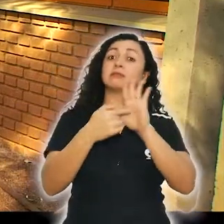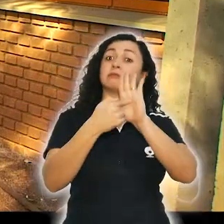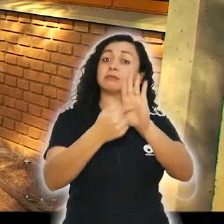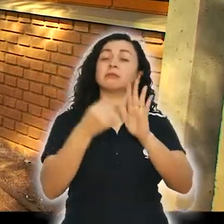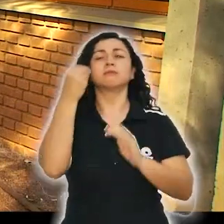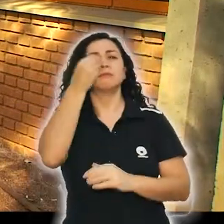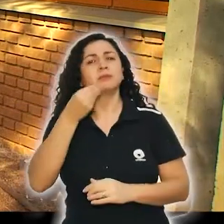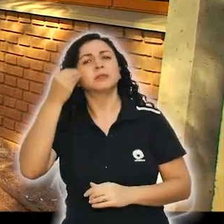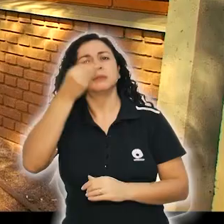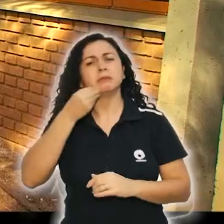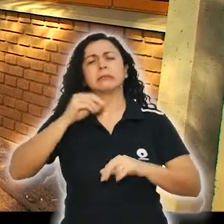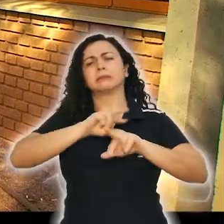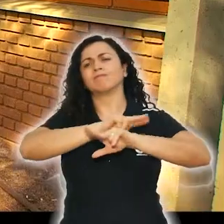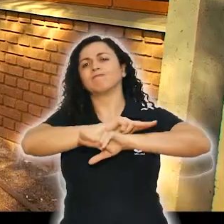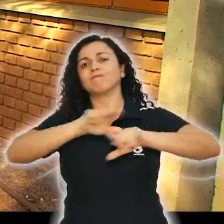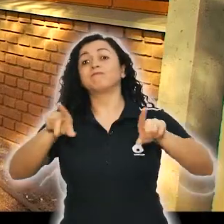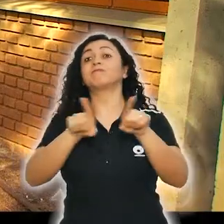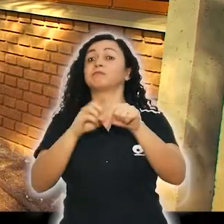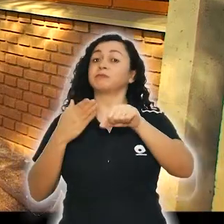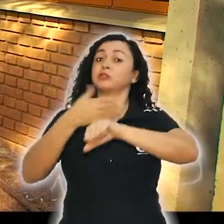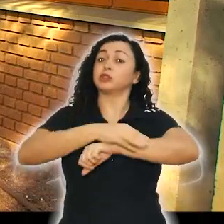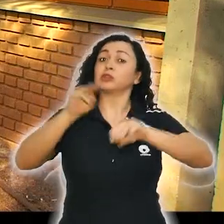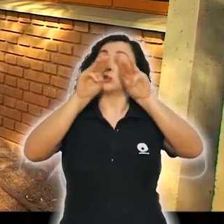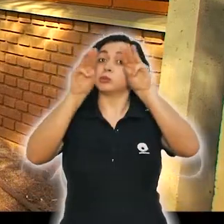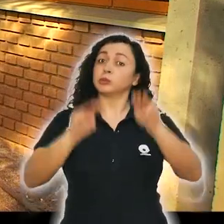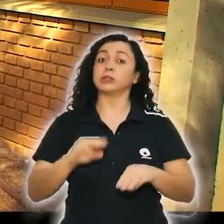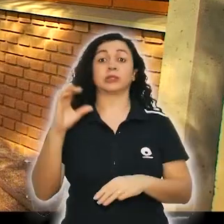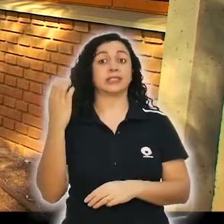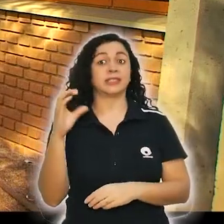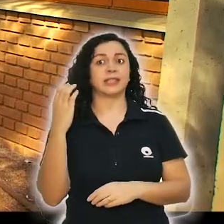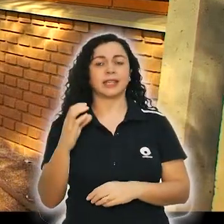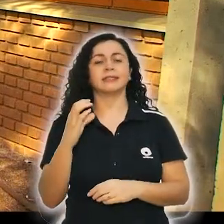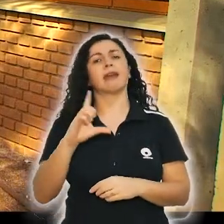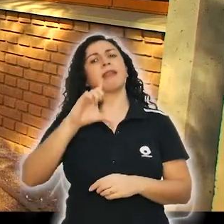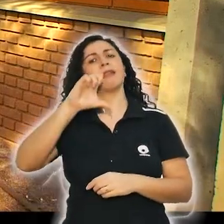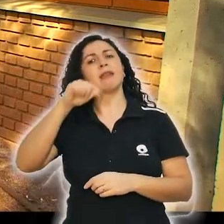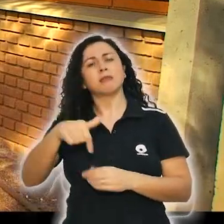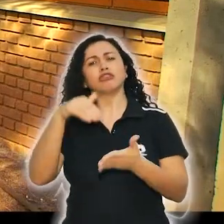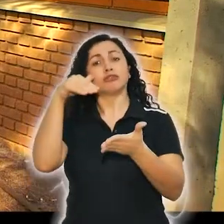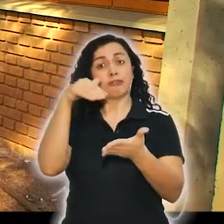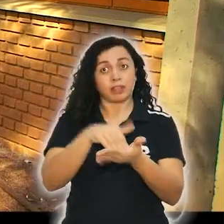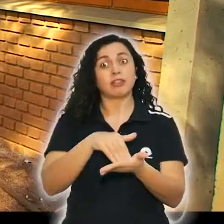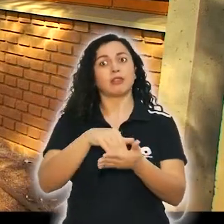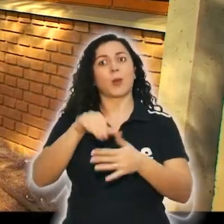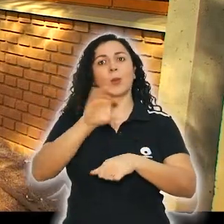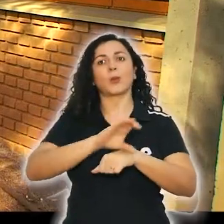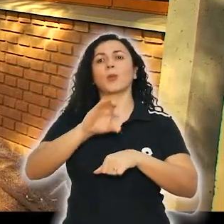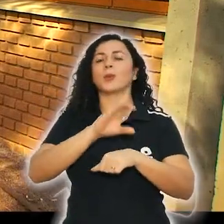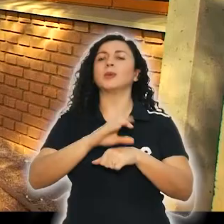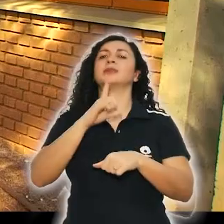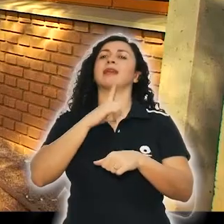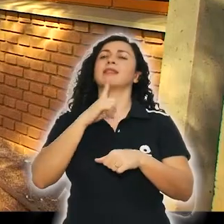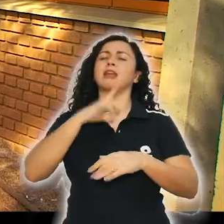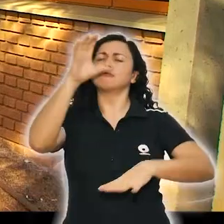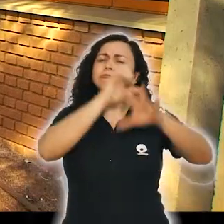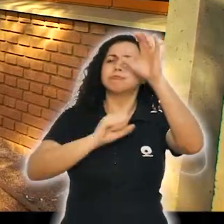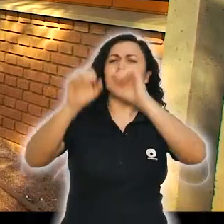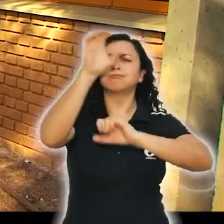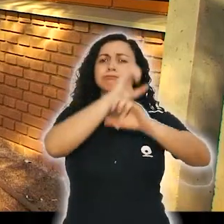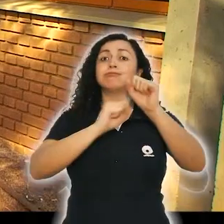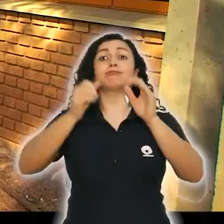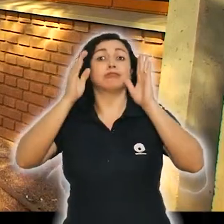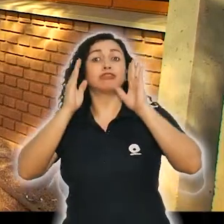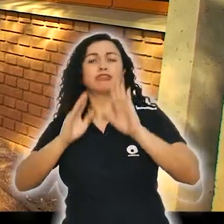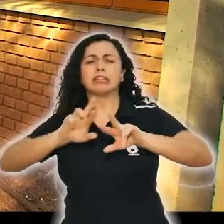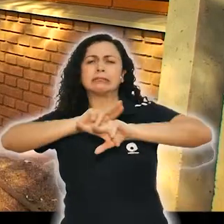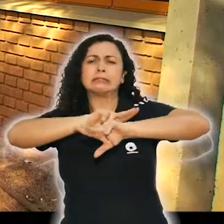demonstrações experimentais, visitam um museu de ciência. No final da semana, depois de terem aprendido